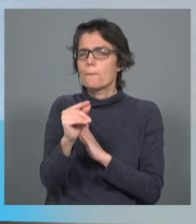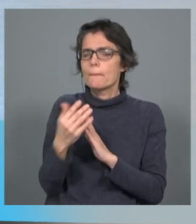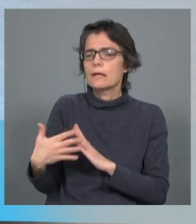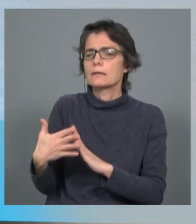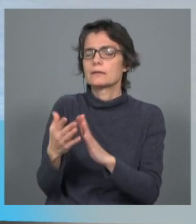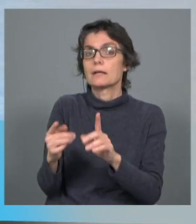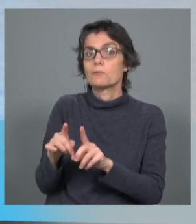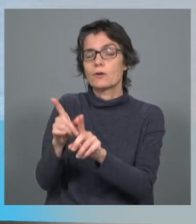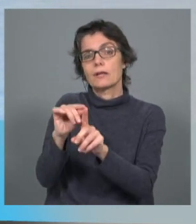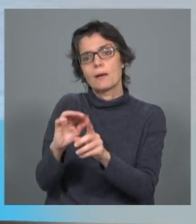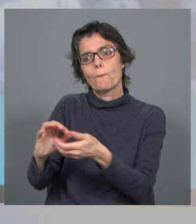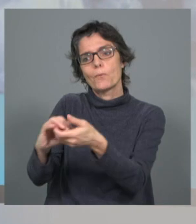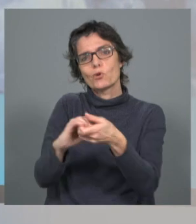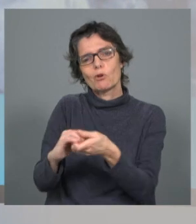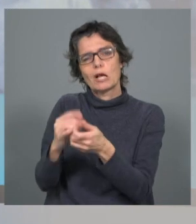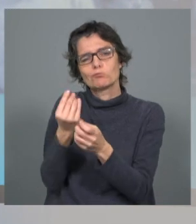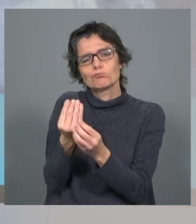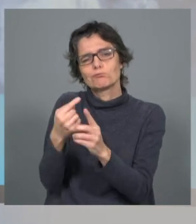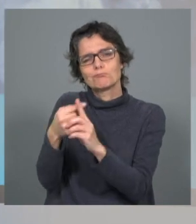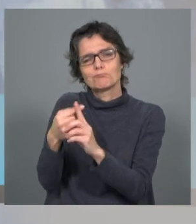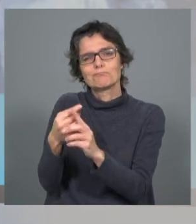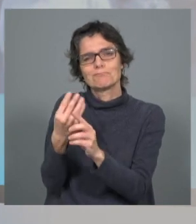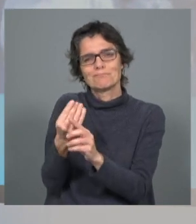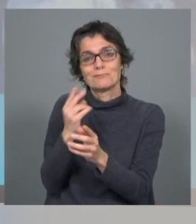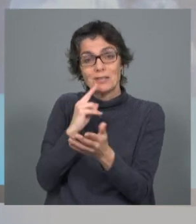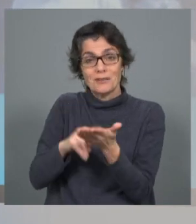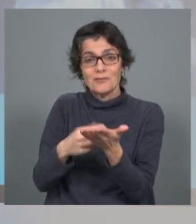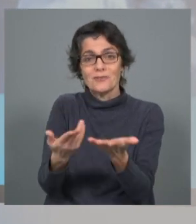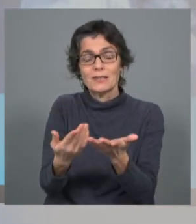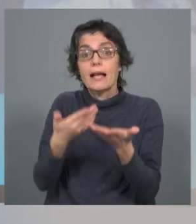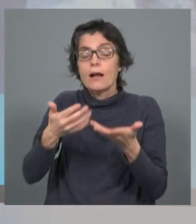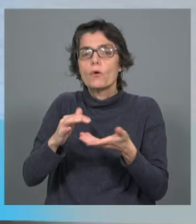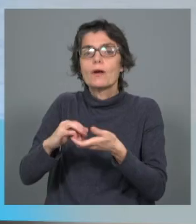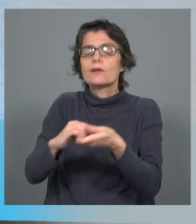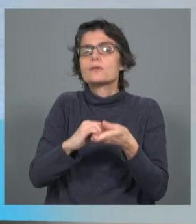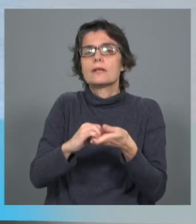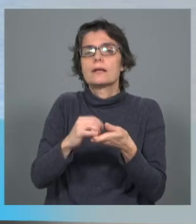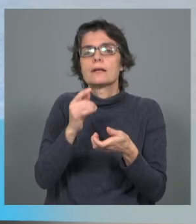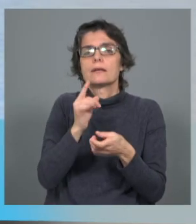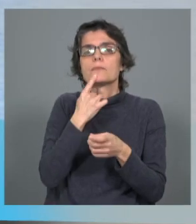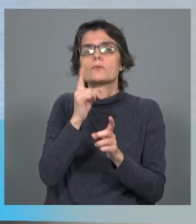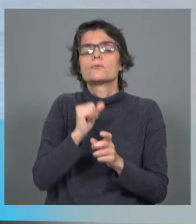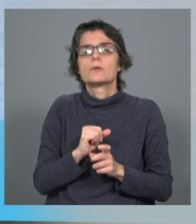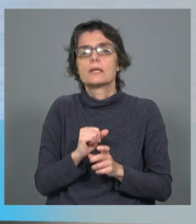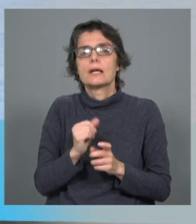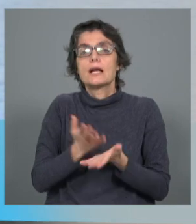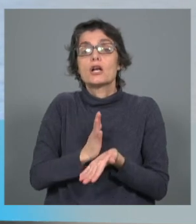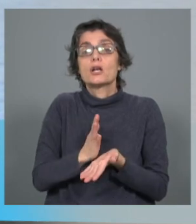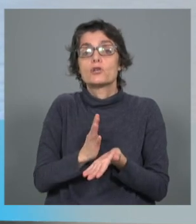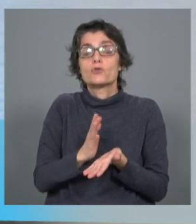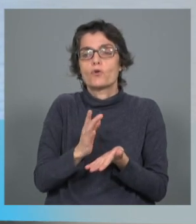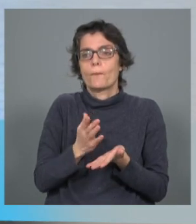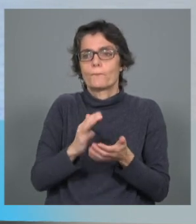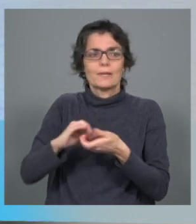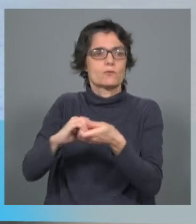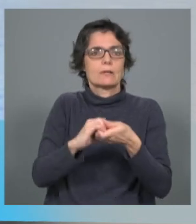nível da solidariedade. Agora o que estamos a perceber é que esta solidariedade não pode ficar ao nível do meramente assistencial, não pode